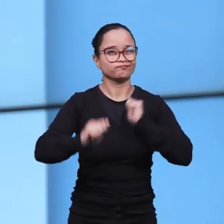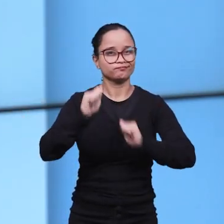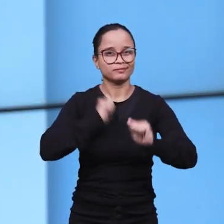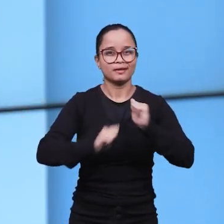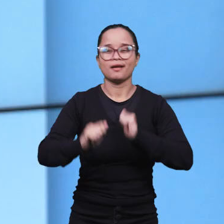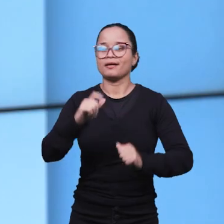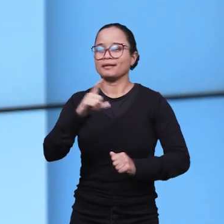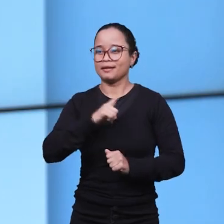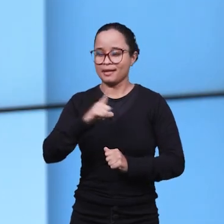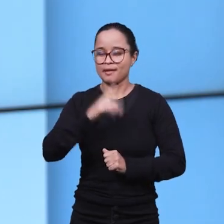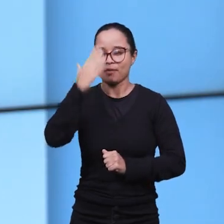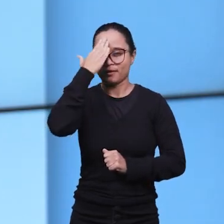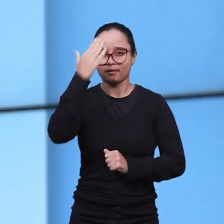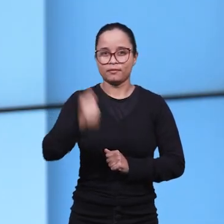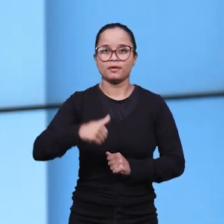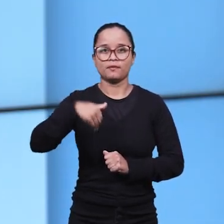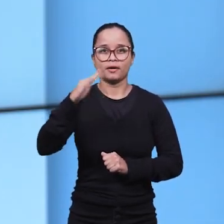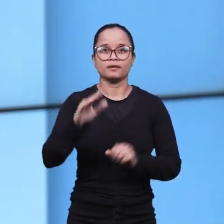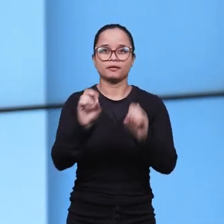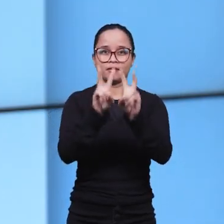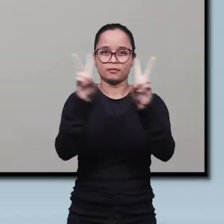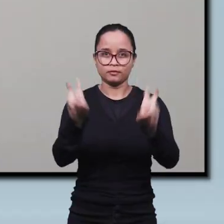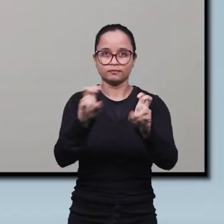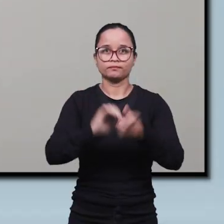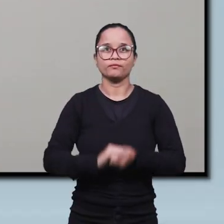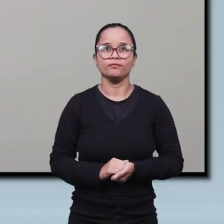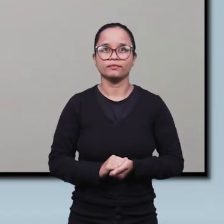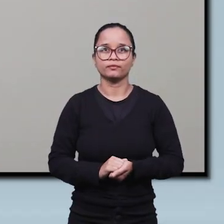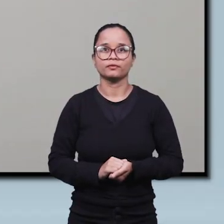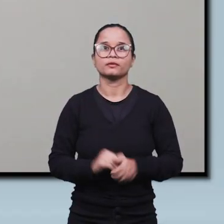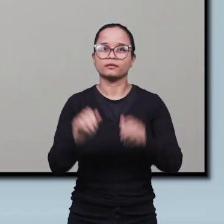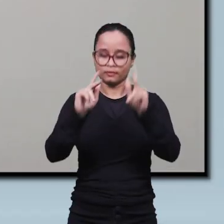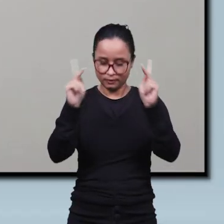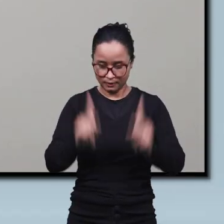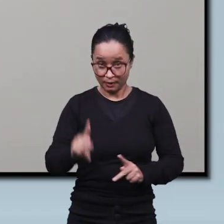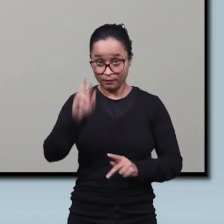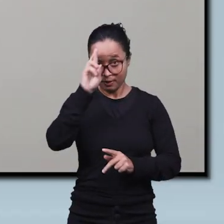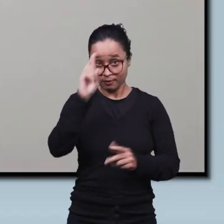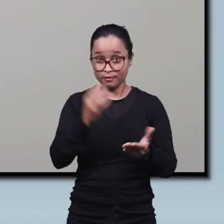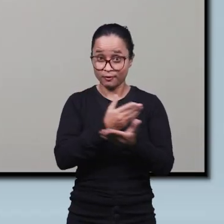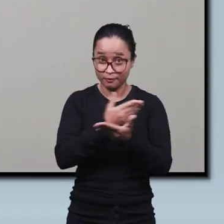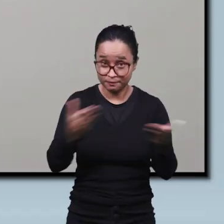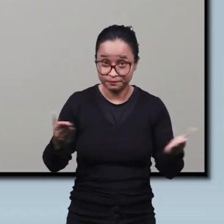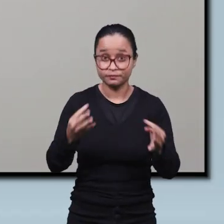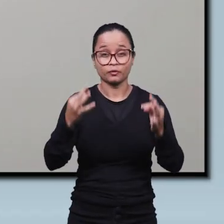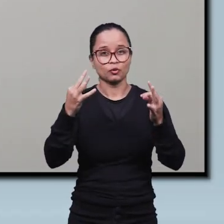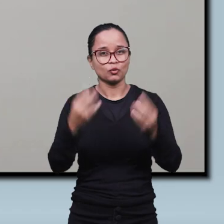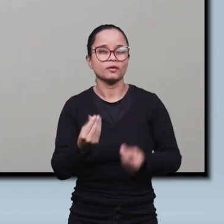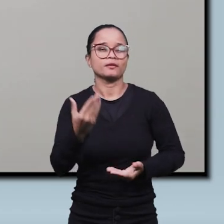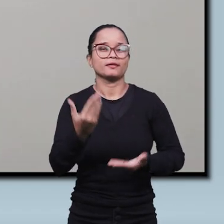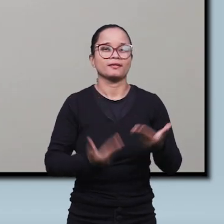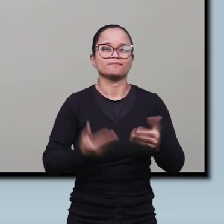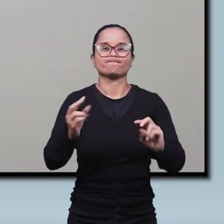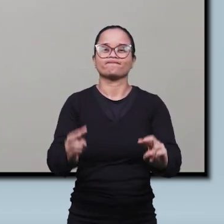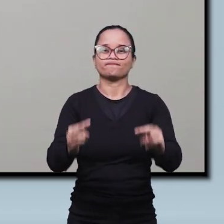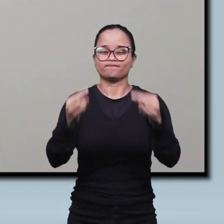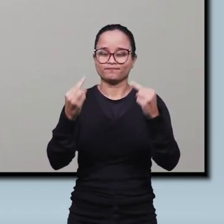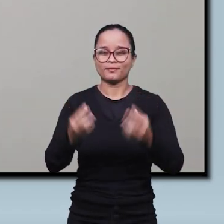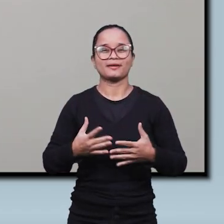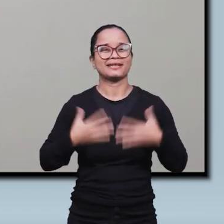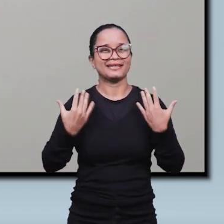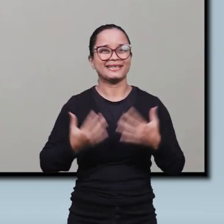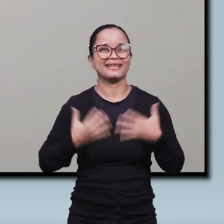por sabermos mais sobre este tema. A paz do Senhor, Leonice, a paz do Senhor, irmãos que nos assistem. É com